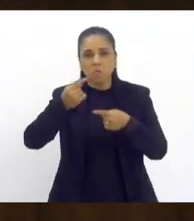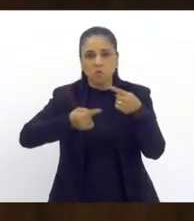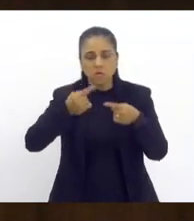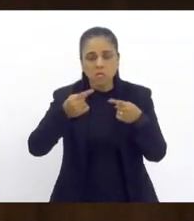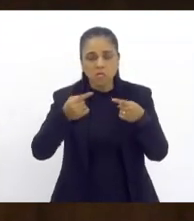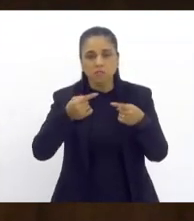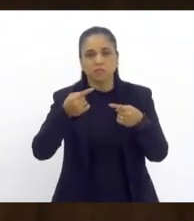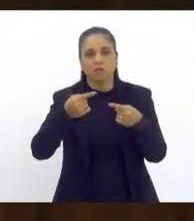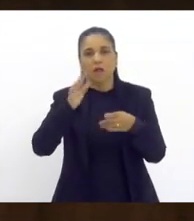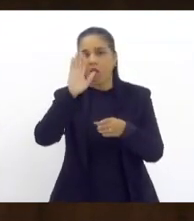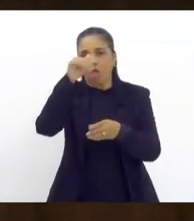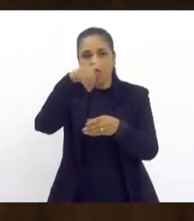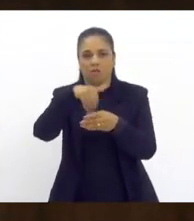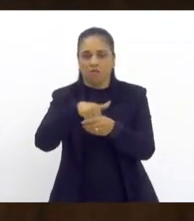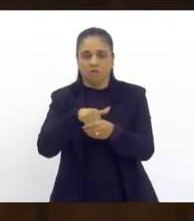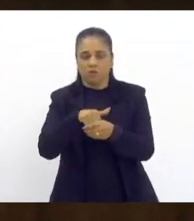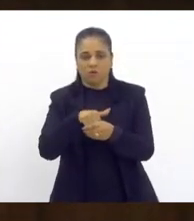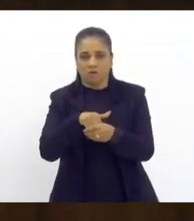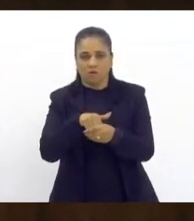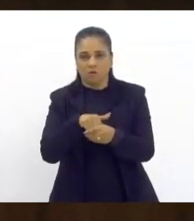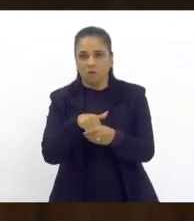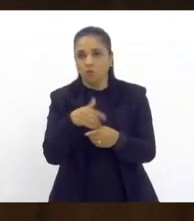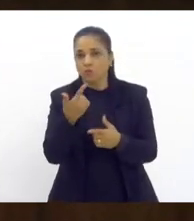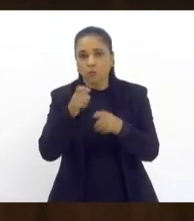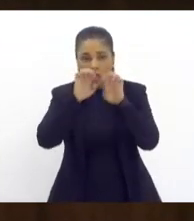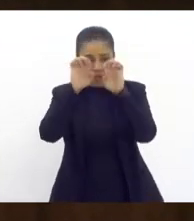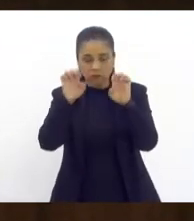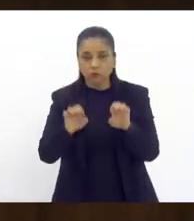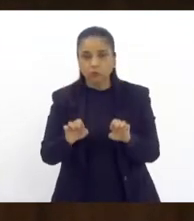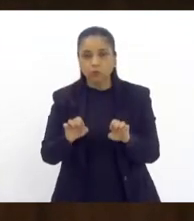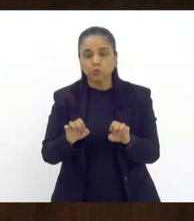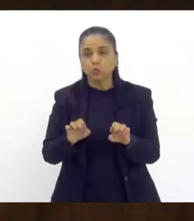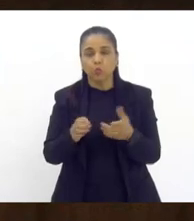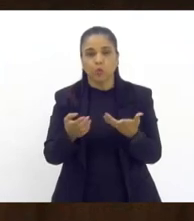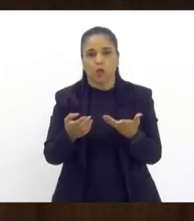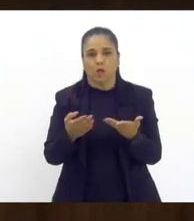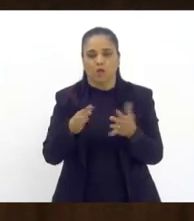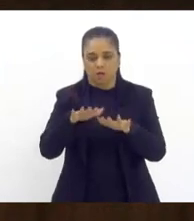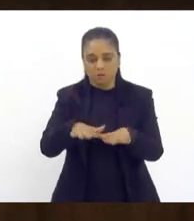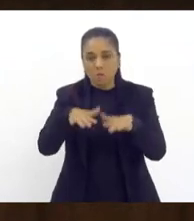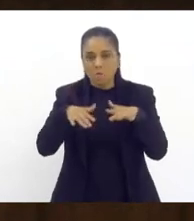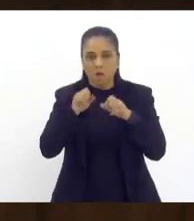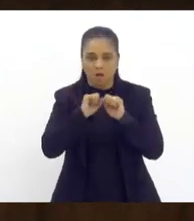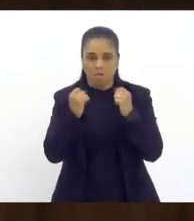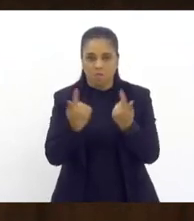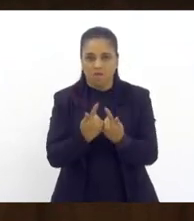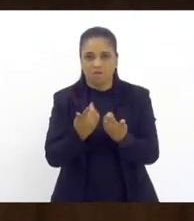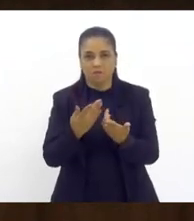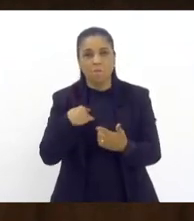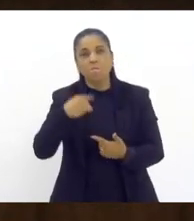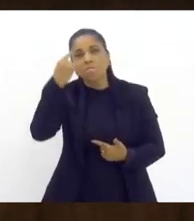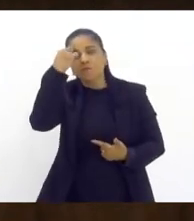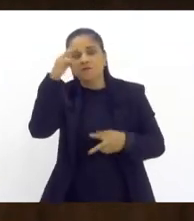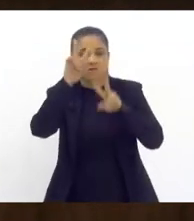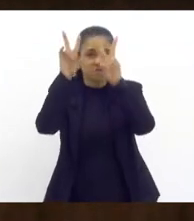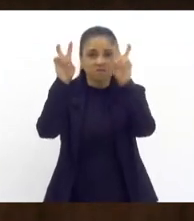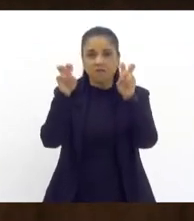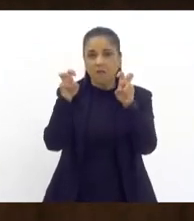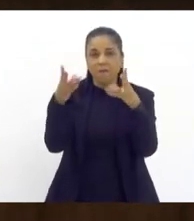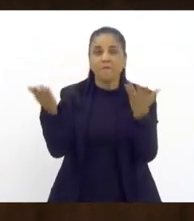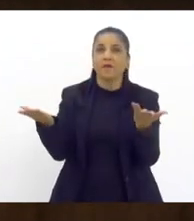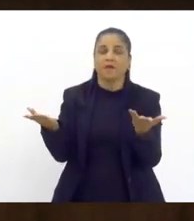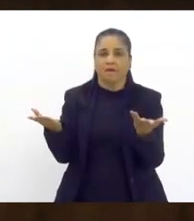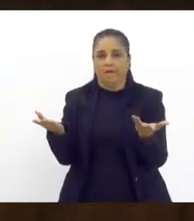Tem importância para o bom funcionamento da estrutura do parlamento. Mas imagine sobre um tema